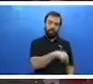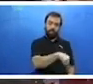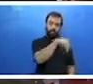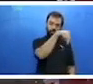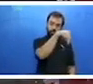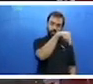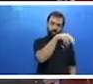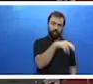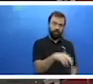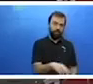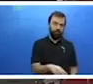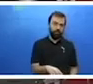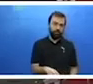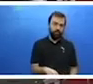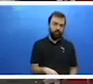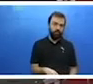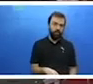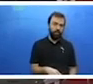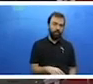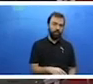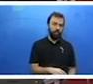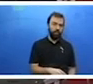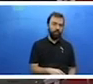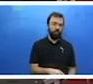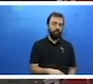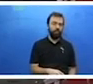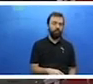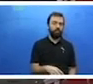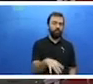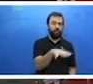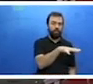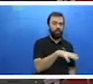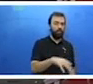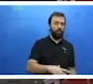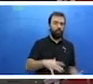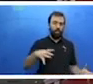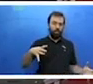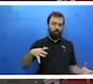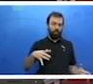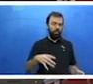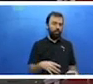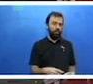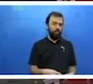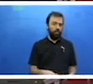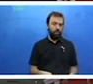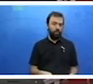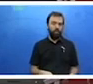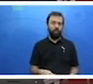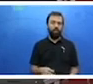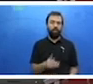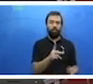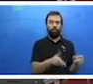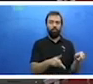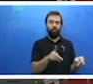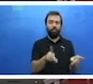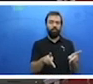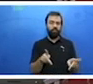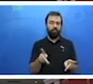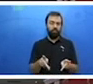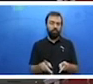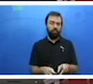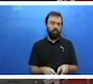a segunda menos populosa? Olha lá, ela é a maior área. E menos